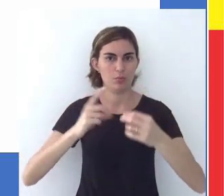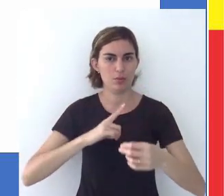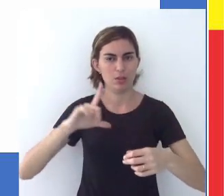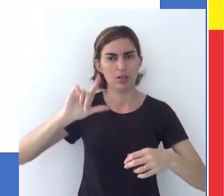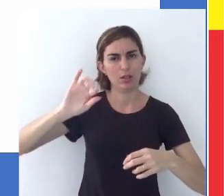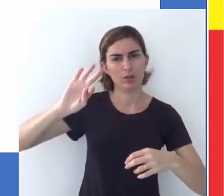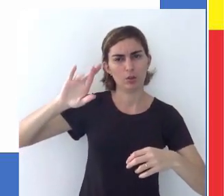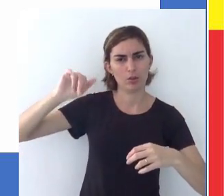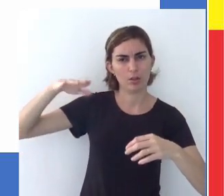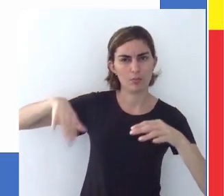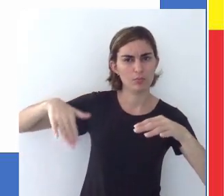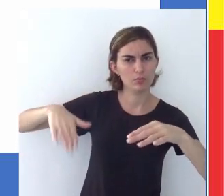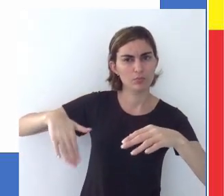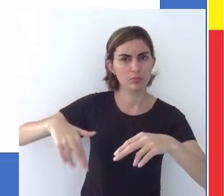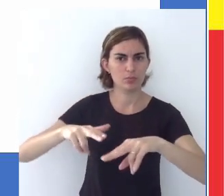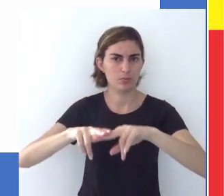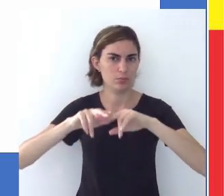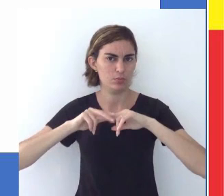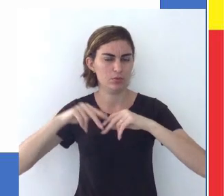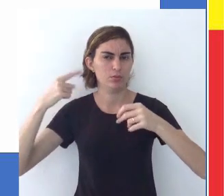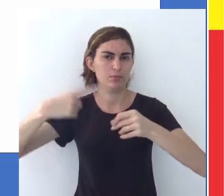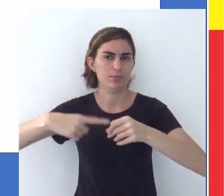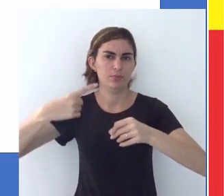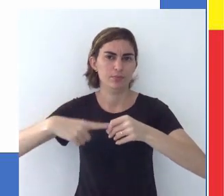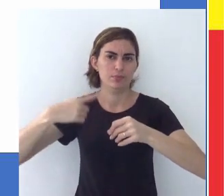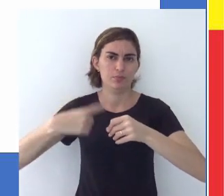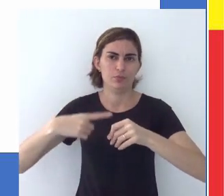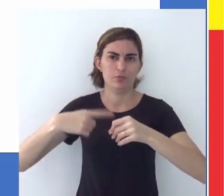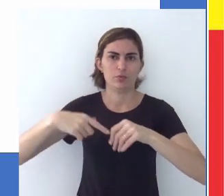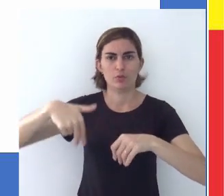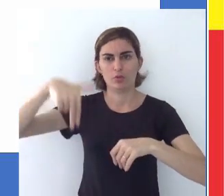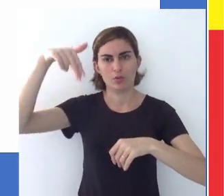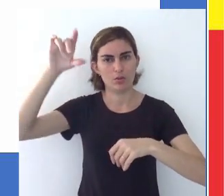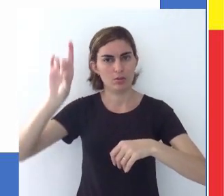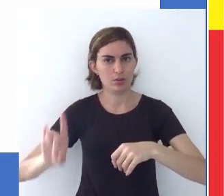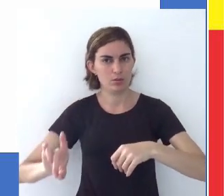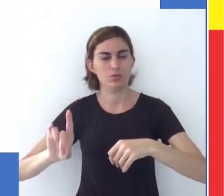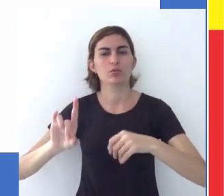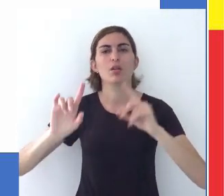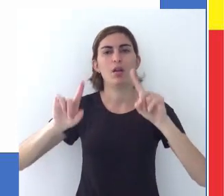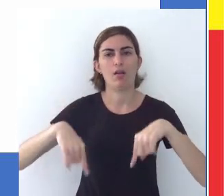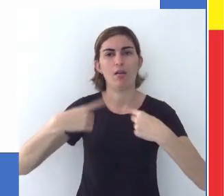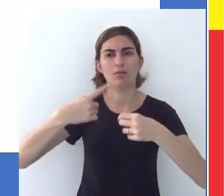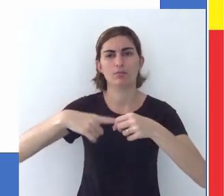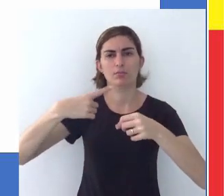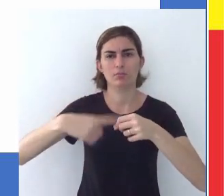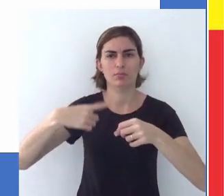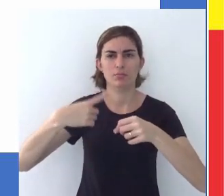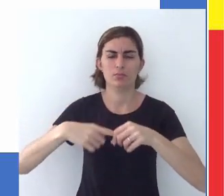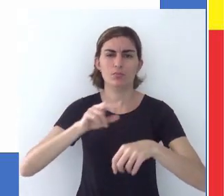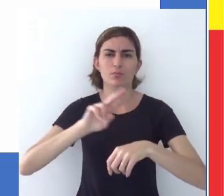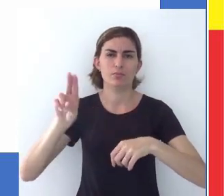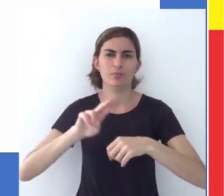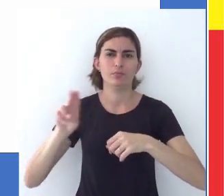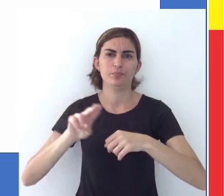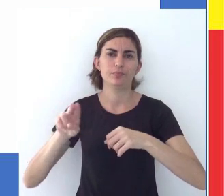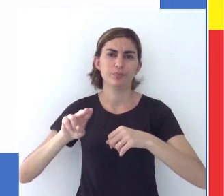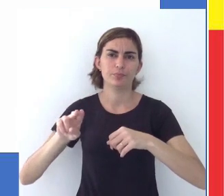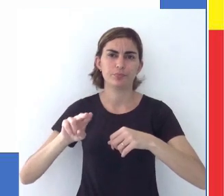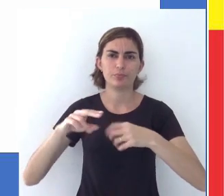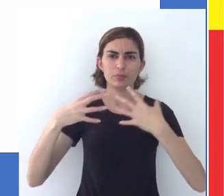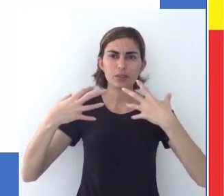no litoral. Por isso que geralmente o interior do Nordeste, da região Nordeste, é o interior chamado